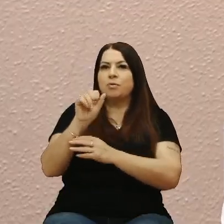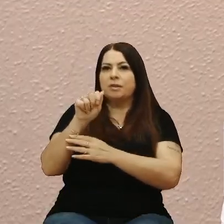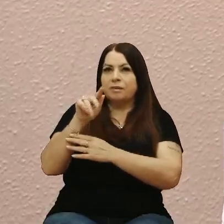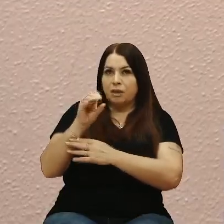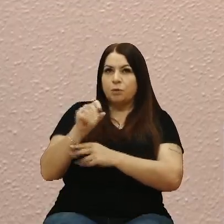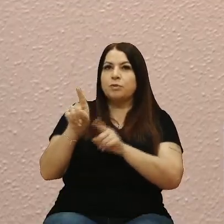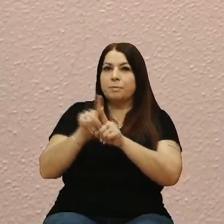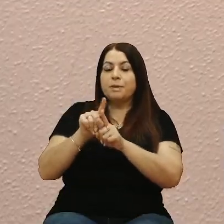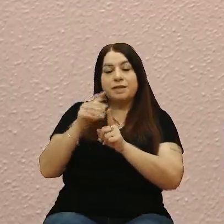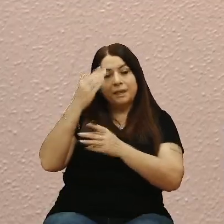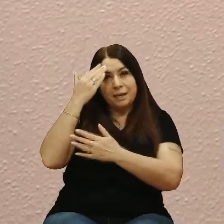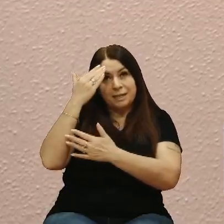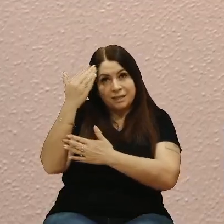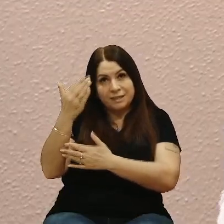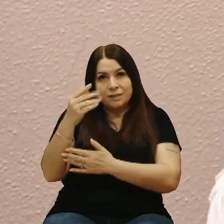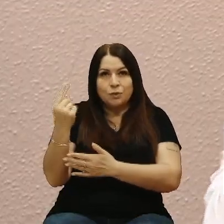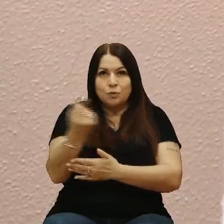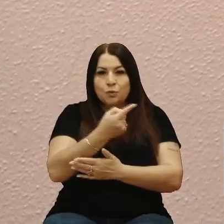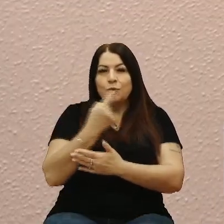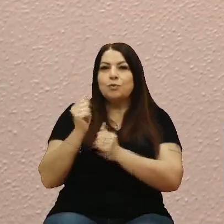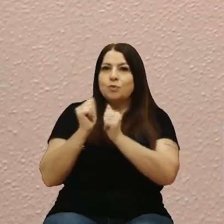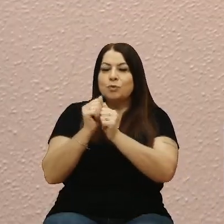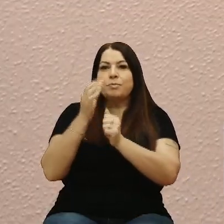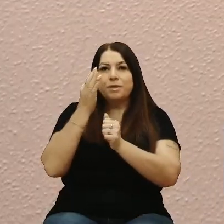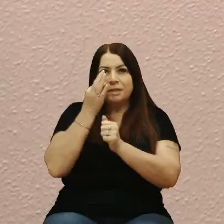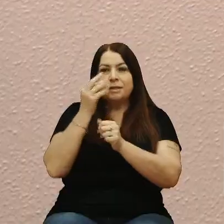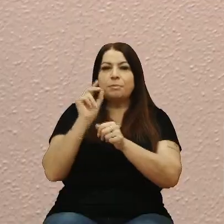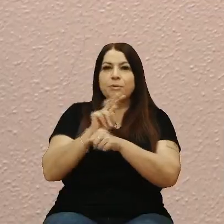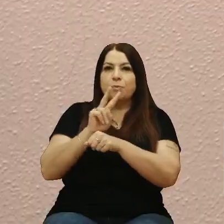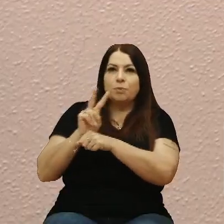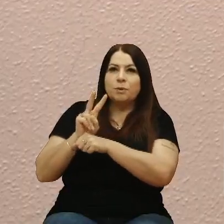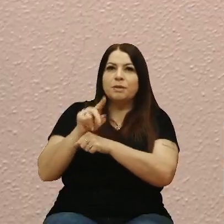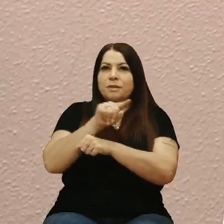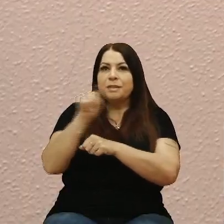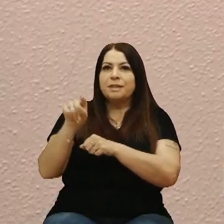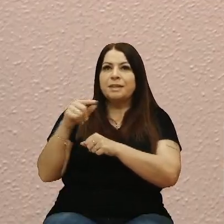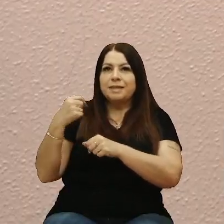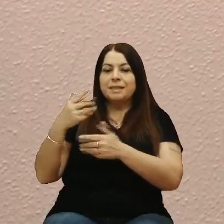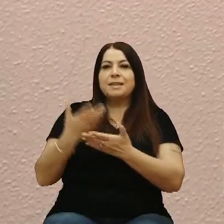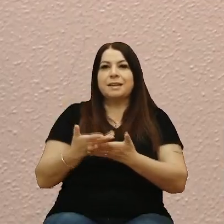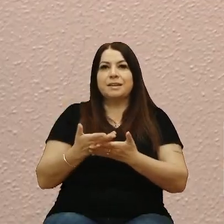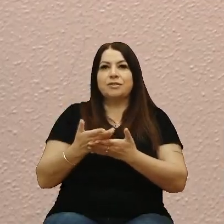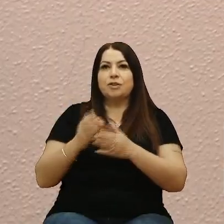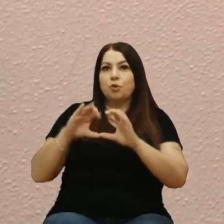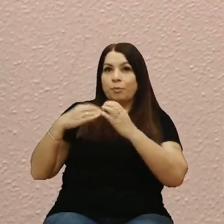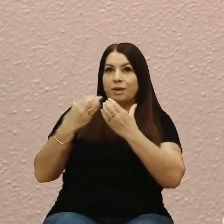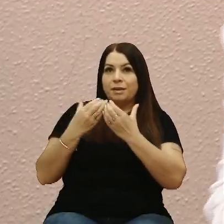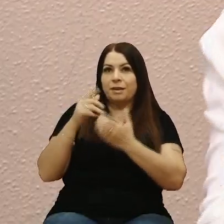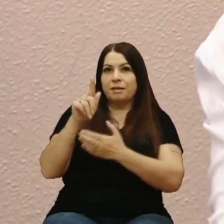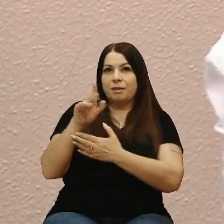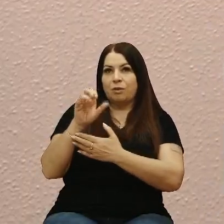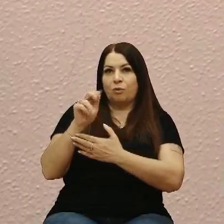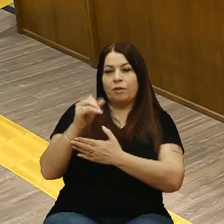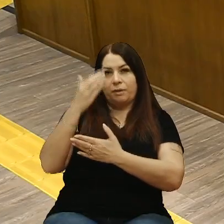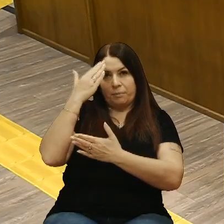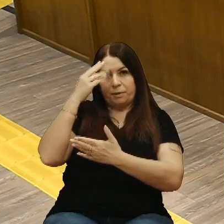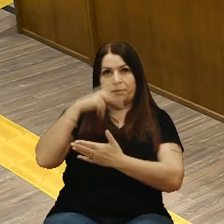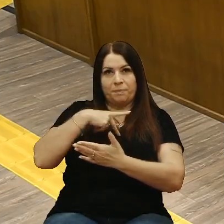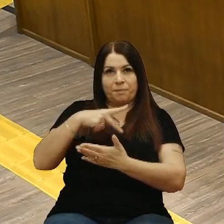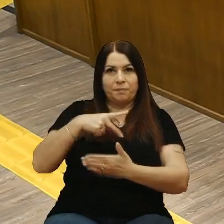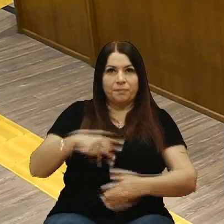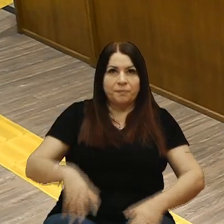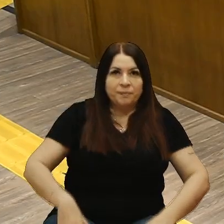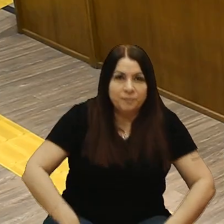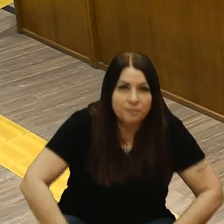Casagrande, queria agradecer aos demais que estiveram presentes para que a gente pudesse estar olhando aquela necessidade da comunidade de Glória. Obrigada, senhor presidente. Obrigado,